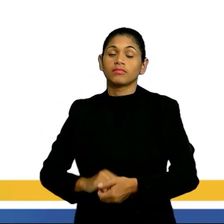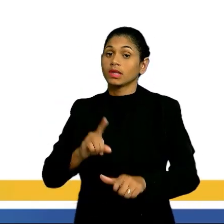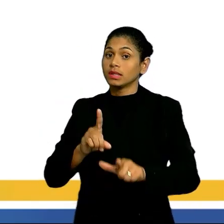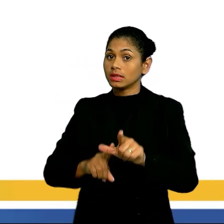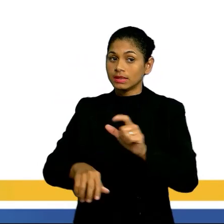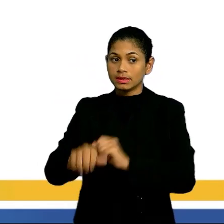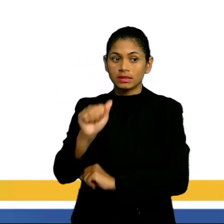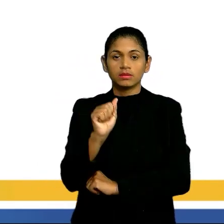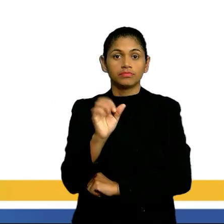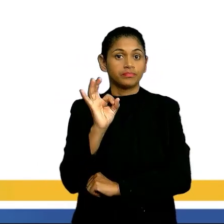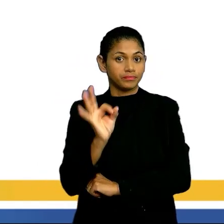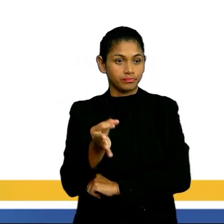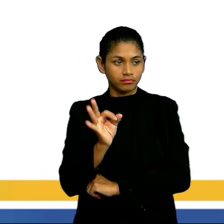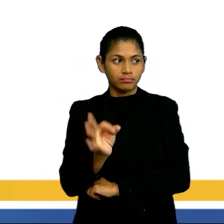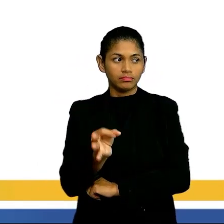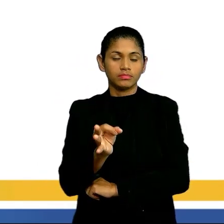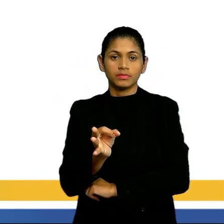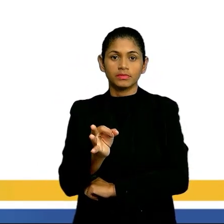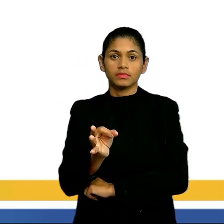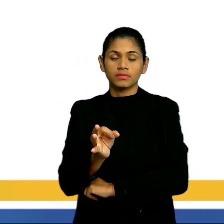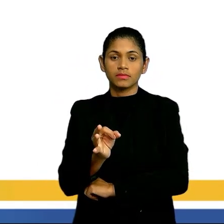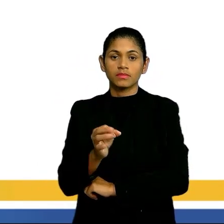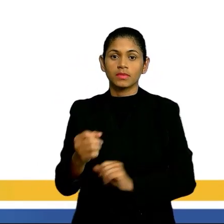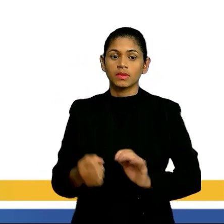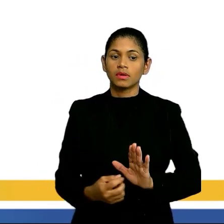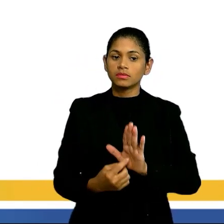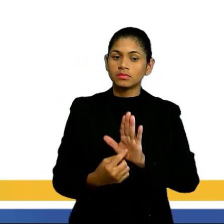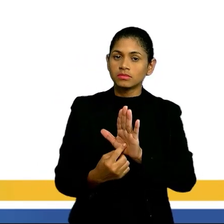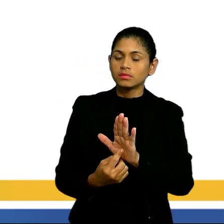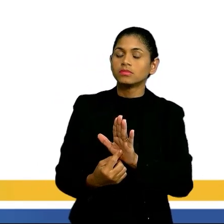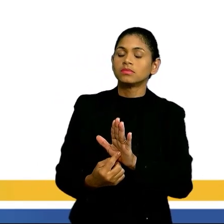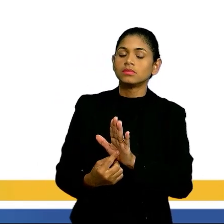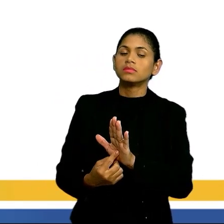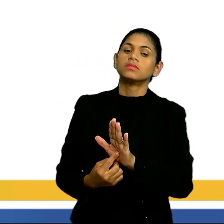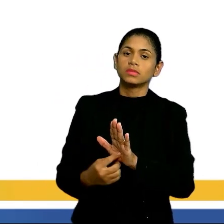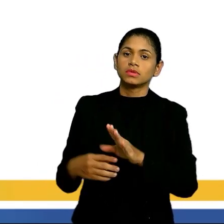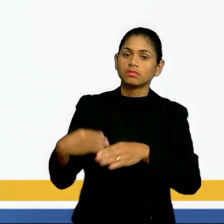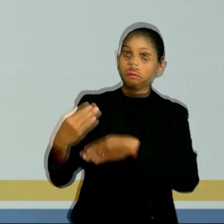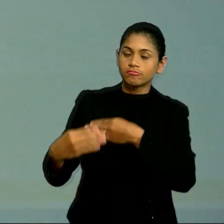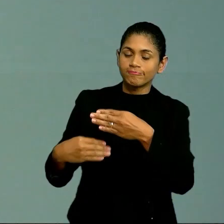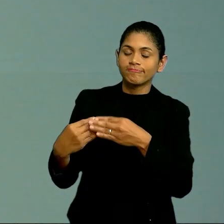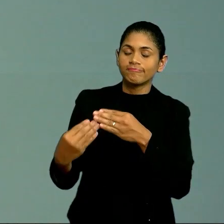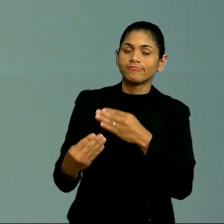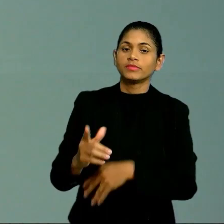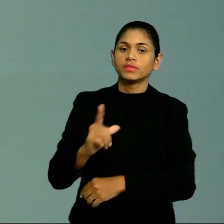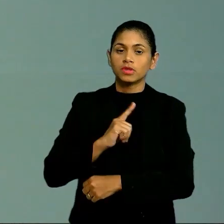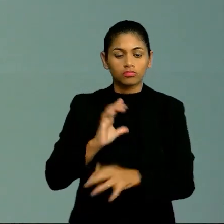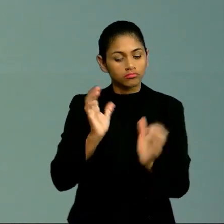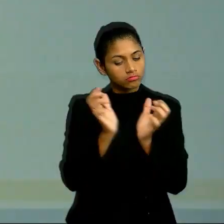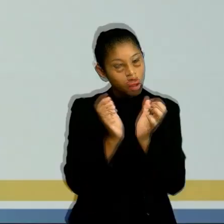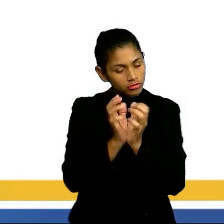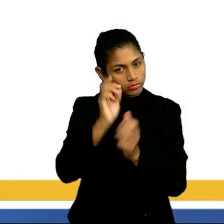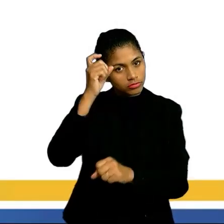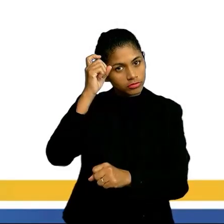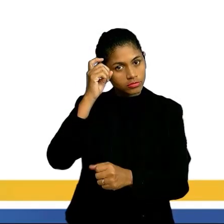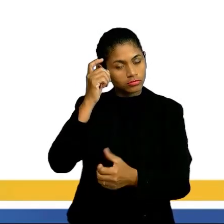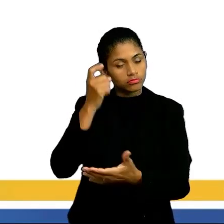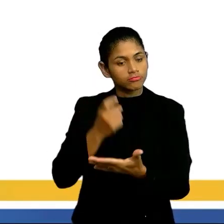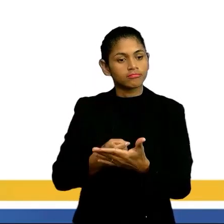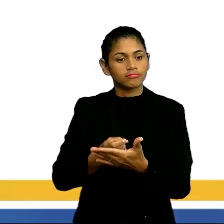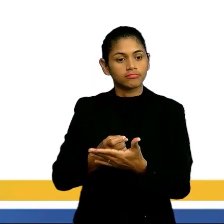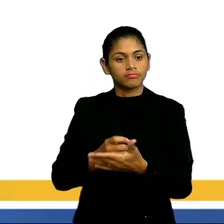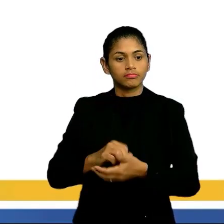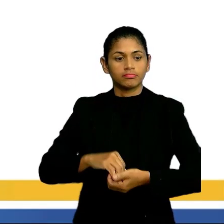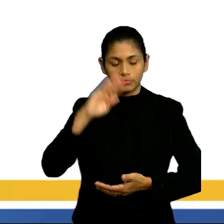tá certo? Indica que a evolução reuniu um conjunto sólido aí de evidências, inclusive foi o que a gente viu hoje. E